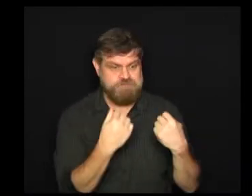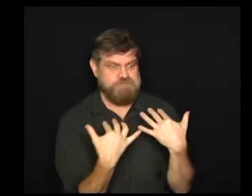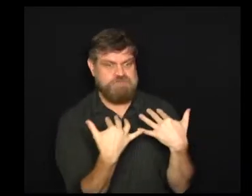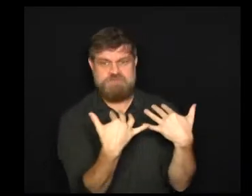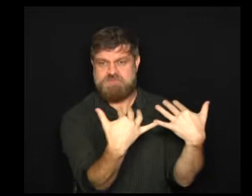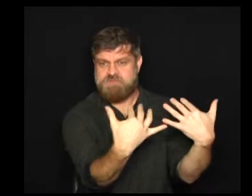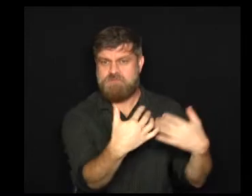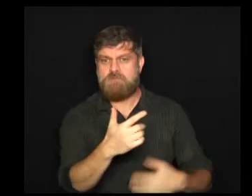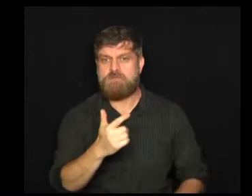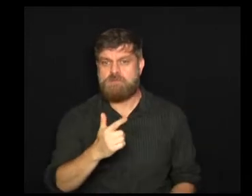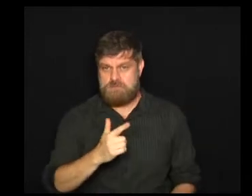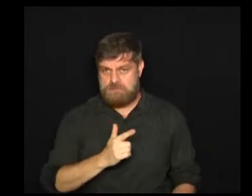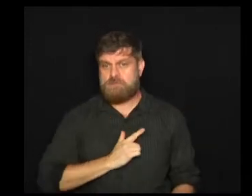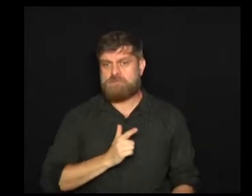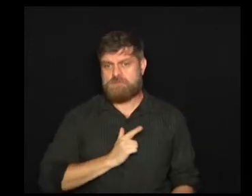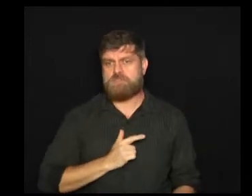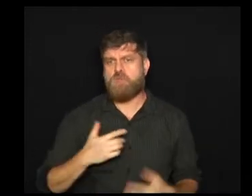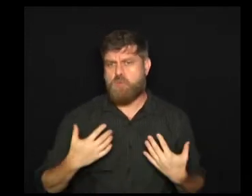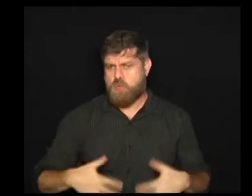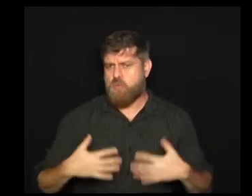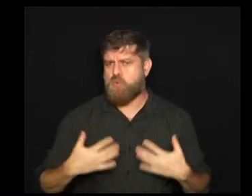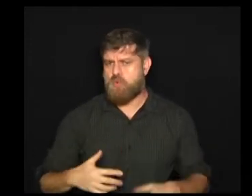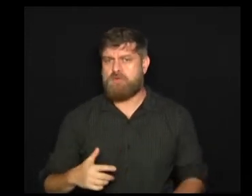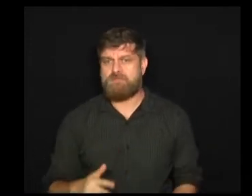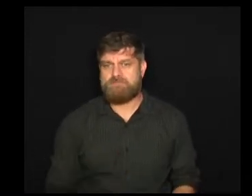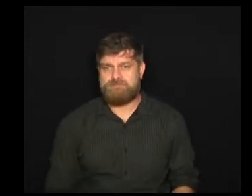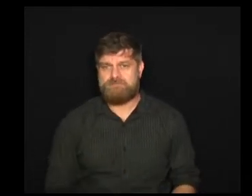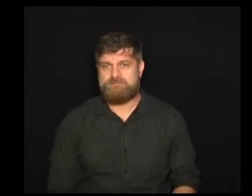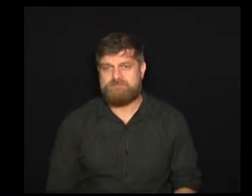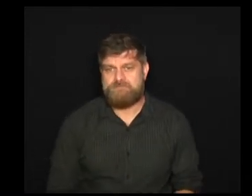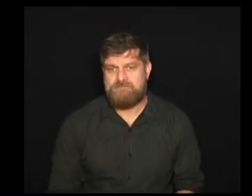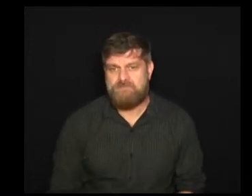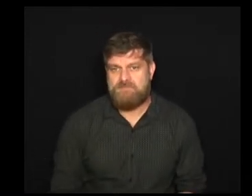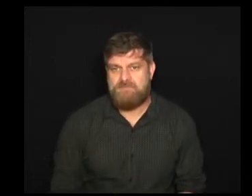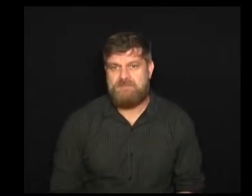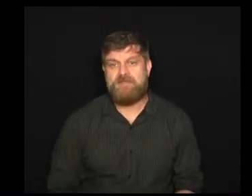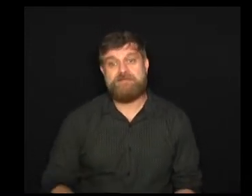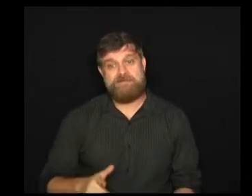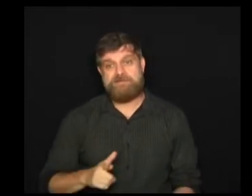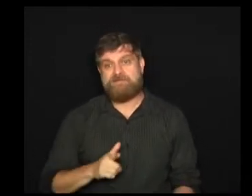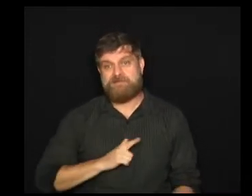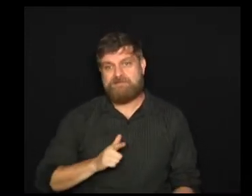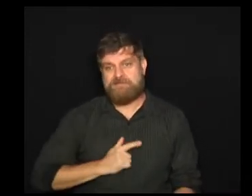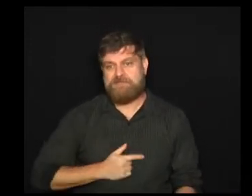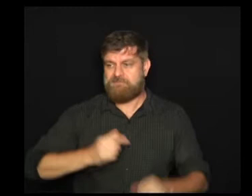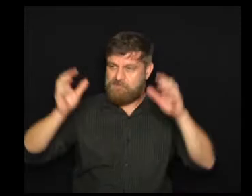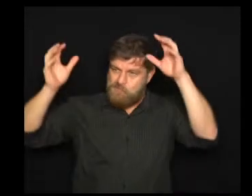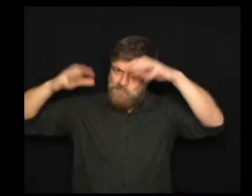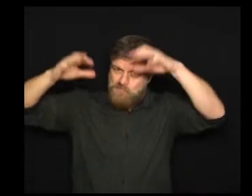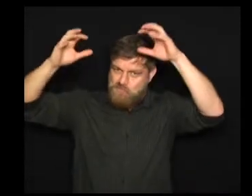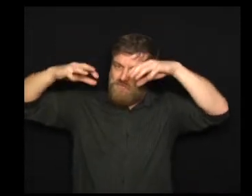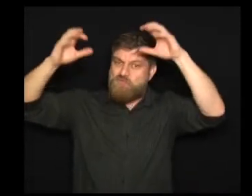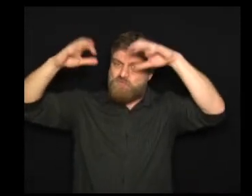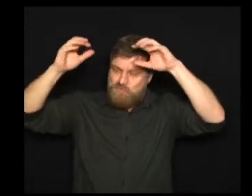menos... foi com chuva de novo, né? Precisar de chuva, gente, é só falar.